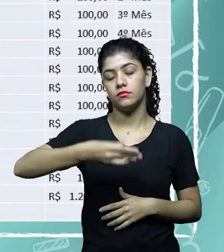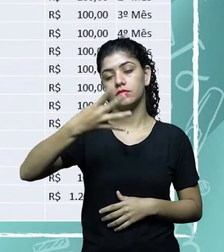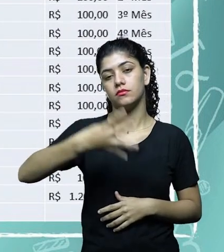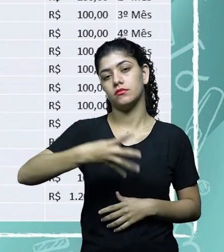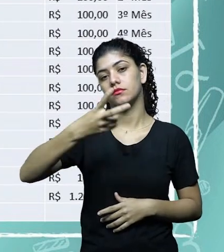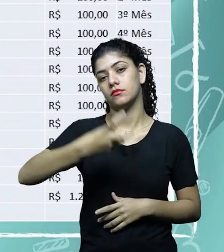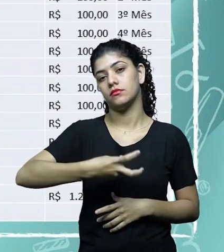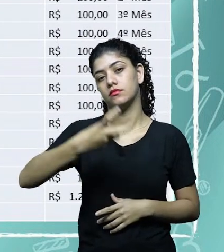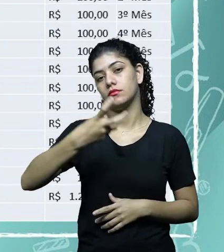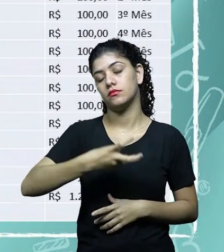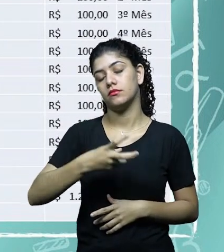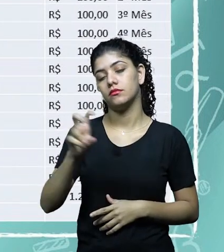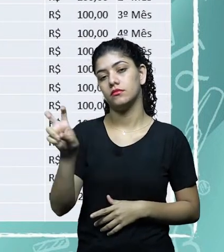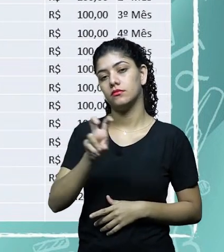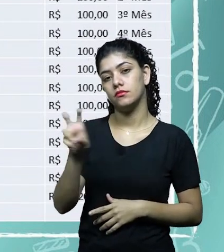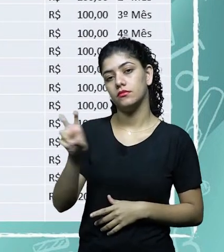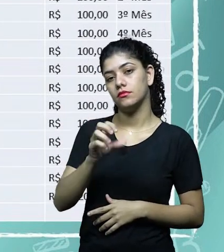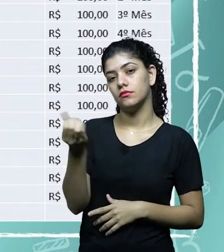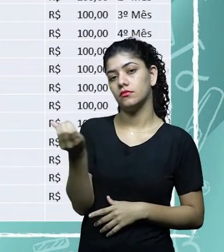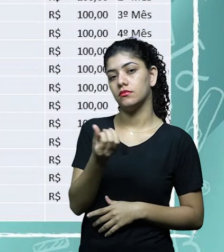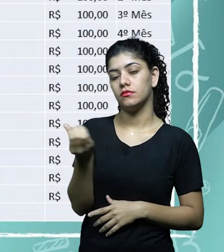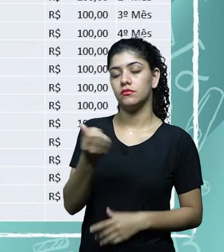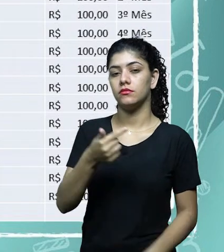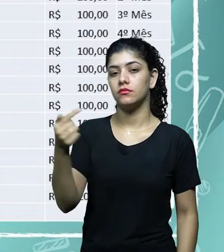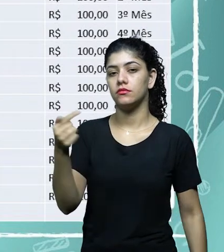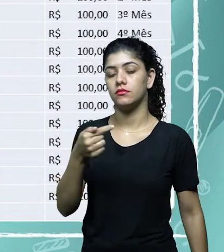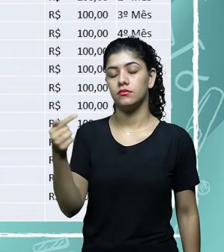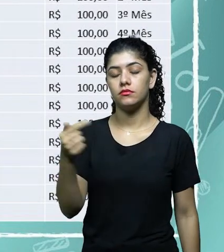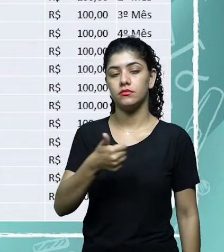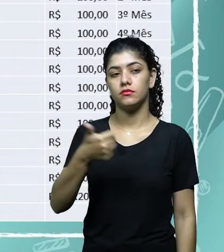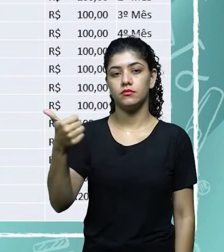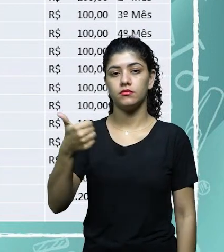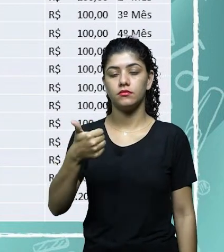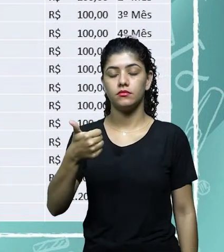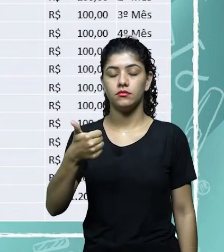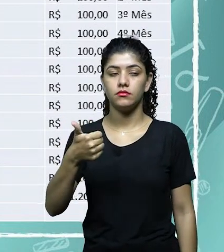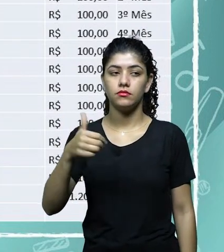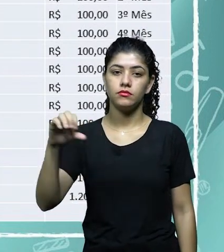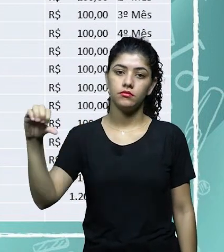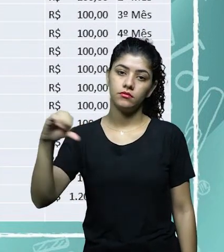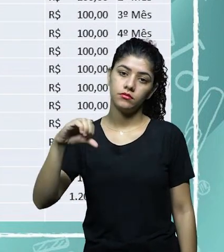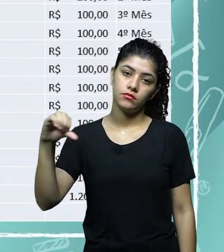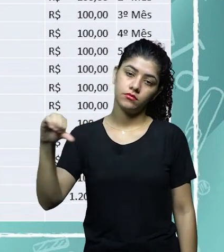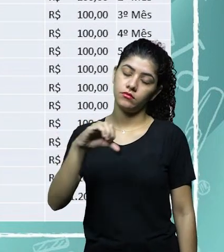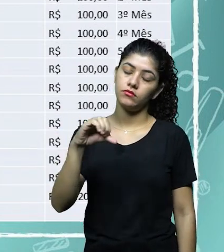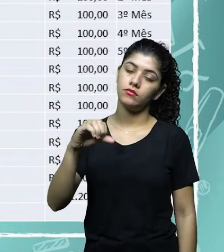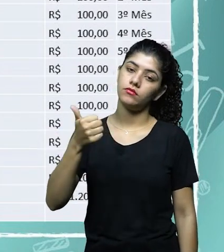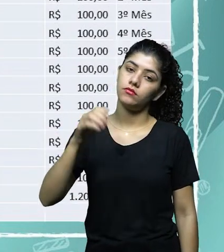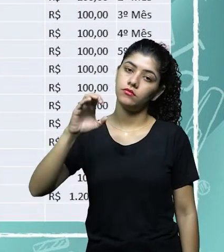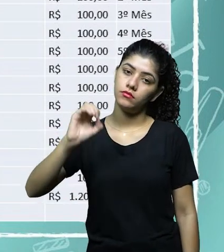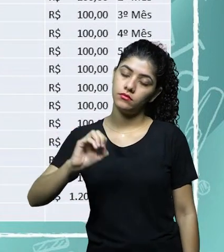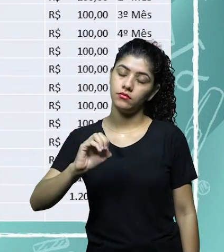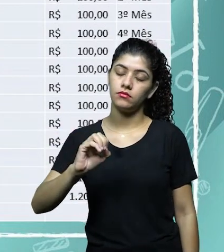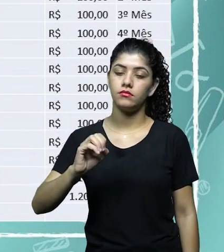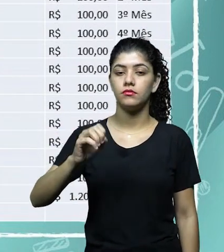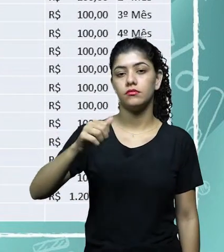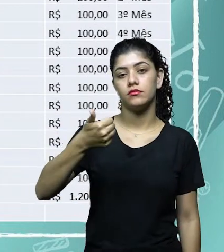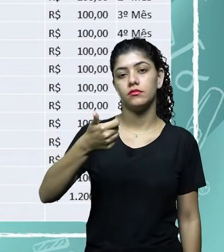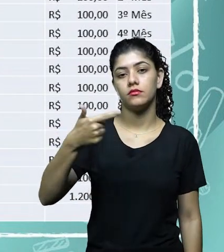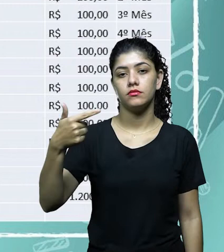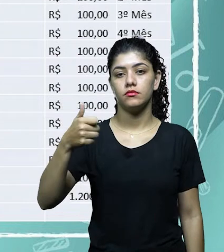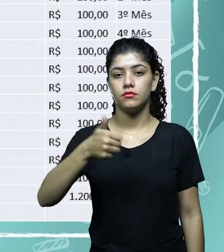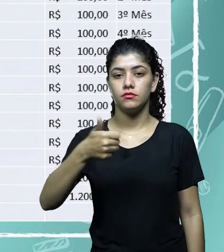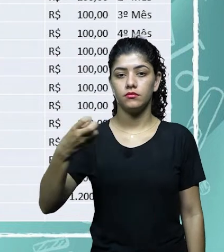mês, terceiro, quarto, quinto, sexto, sétimo, oitavo, nono, 11º, 12º mês, né? Que no recebimento da